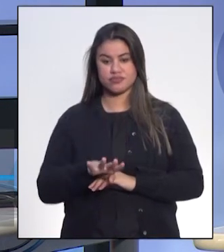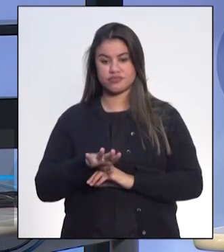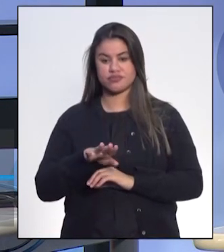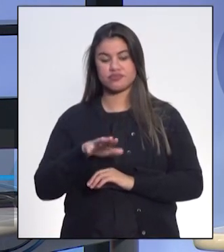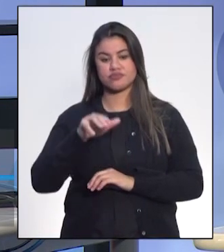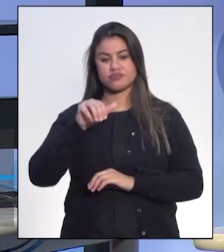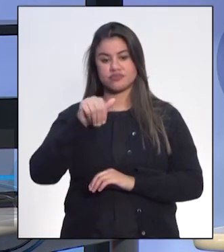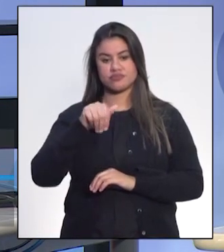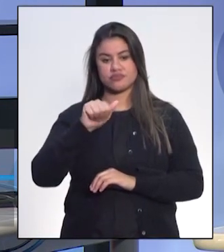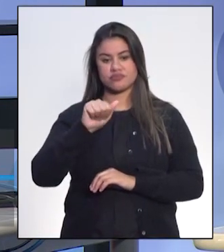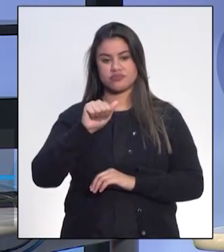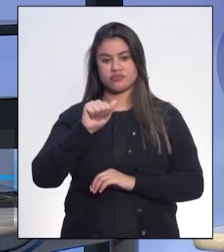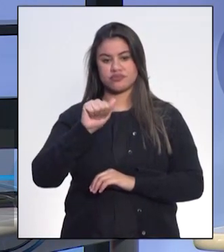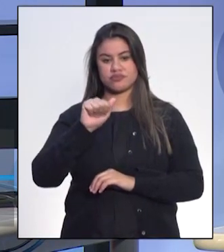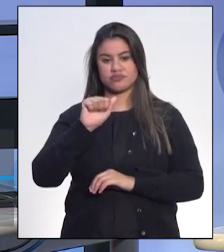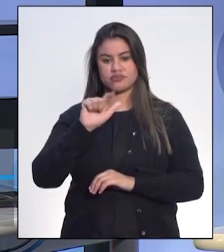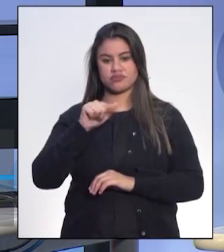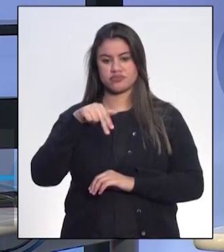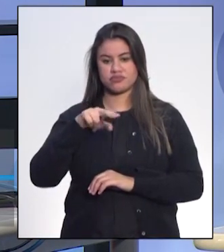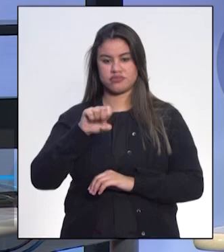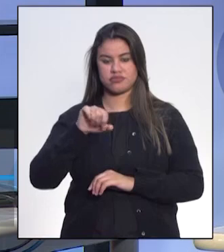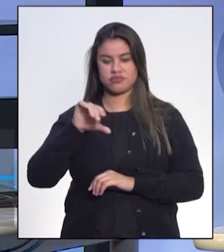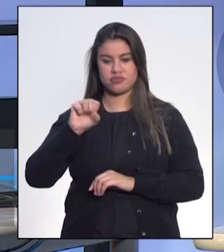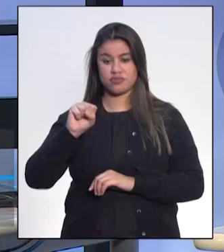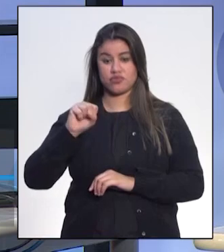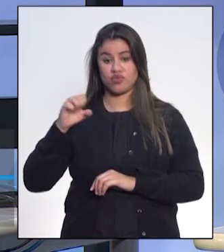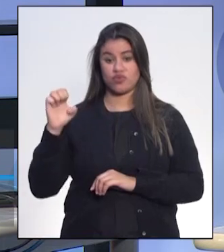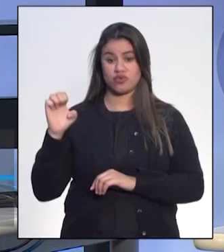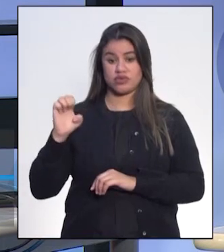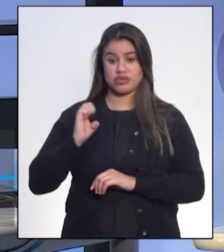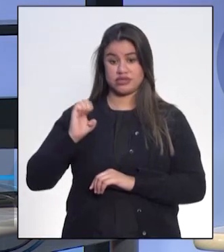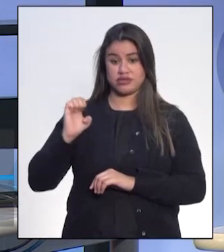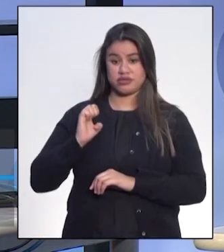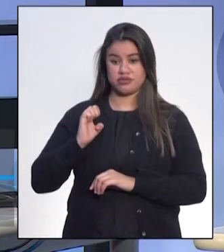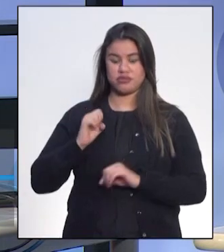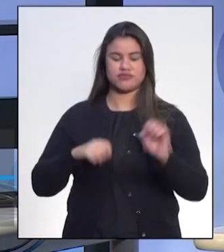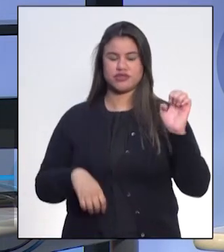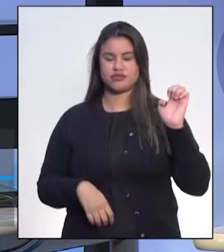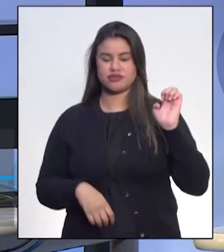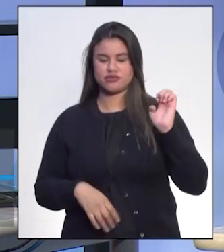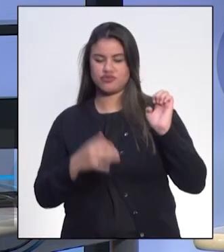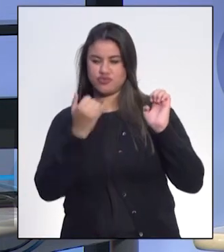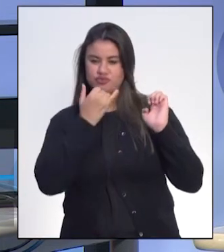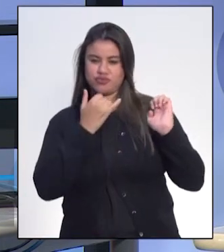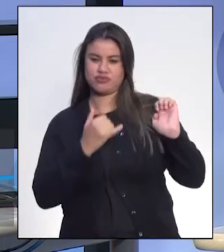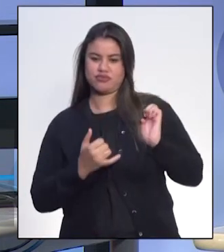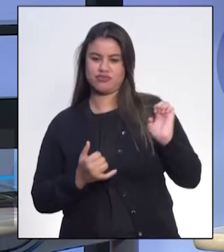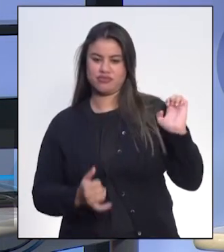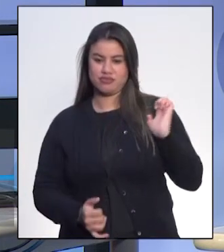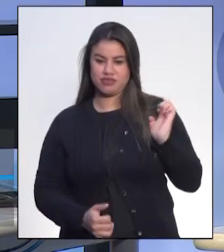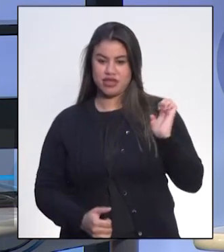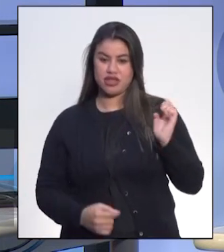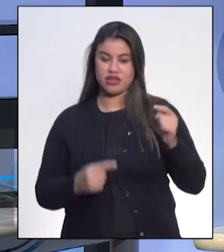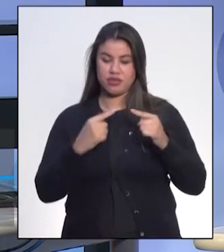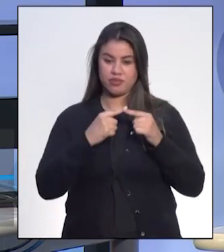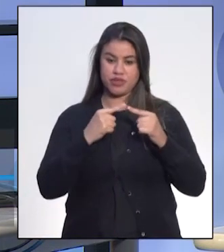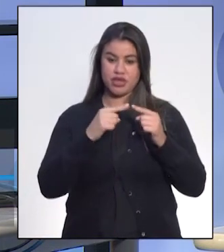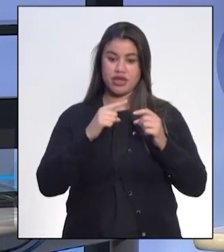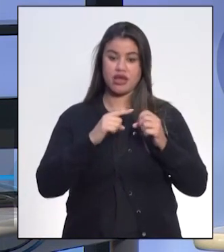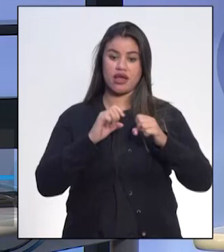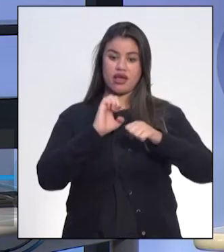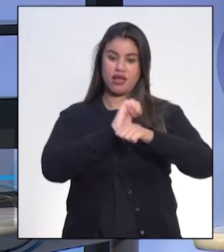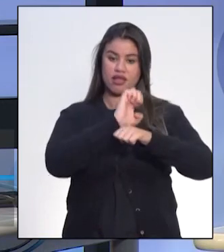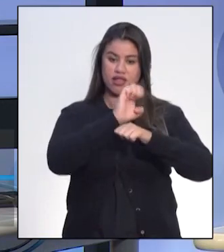magnésio ele está bem ao lado esquerdo. Então, os elementos que estão ao lado esquerdo e os rosas são os eletropositivos. O que vem a